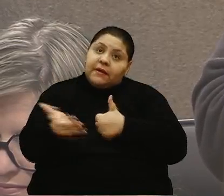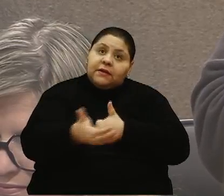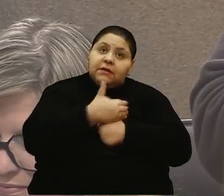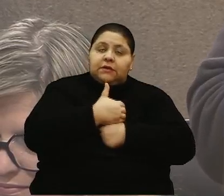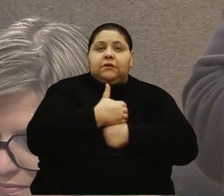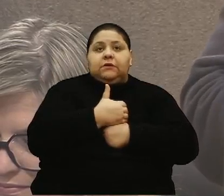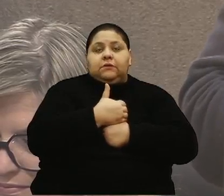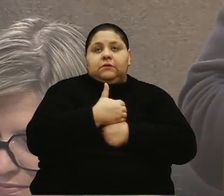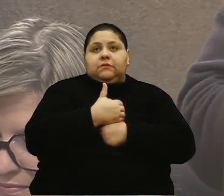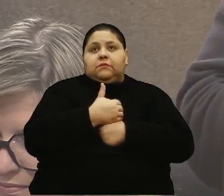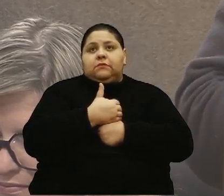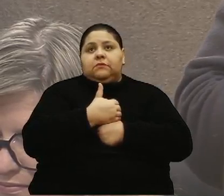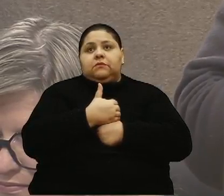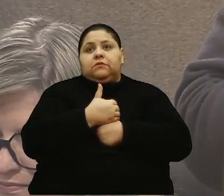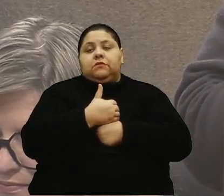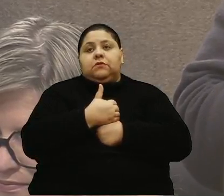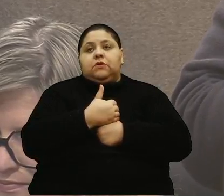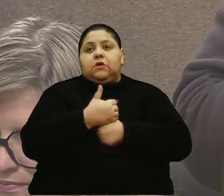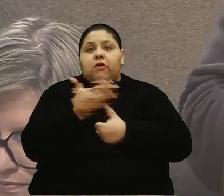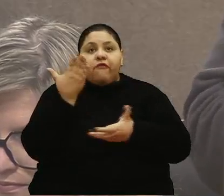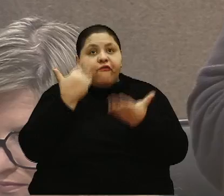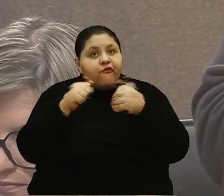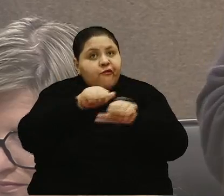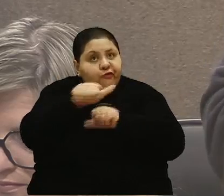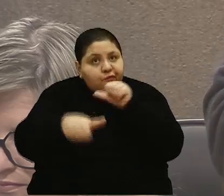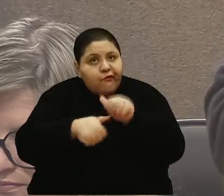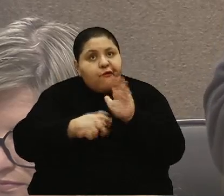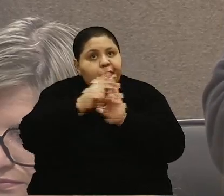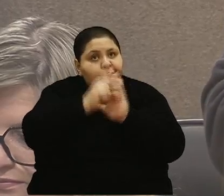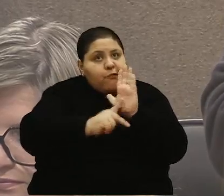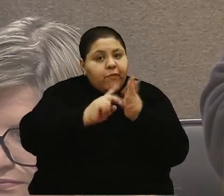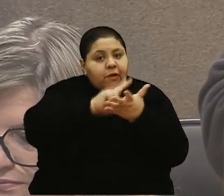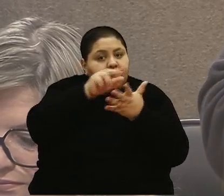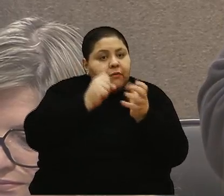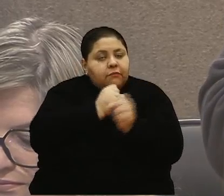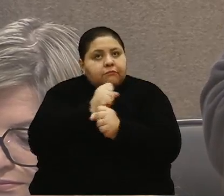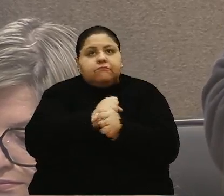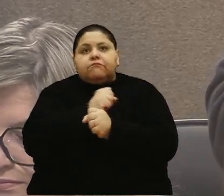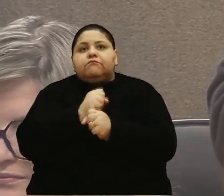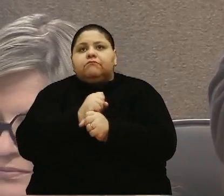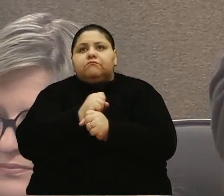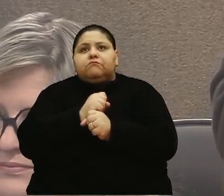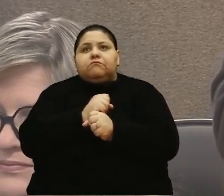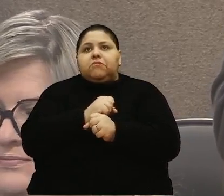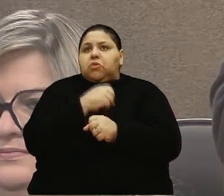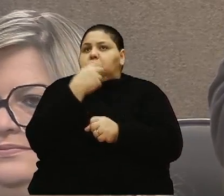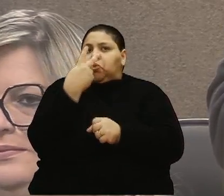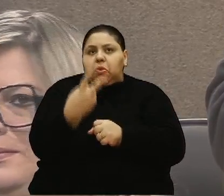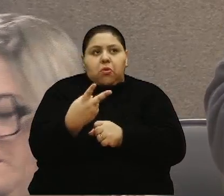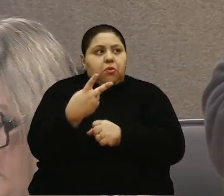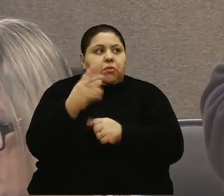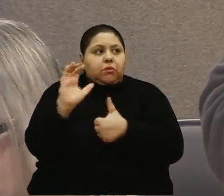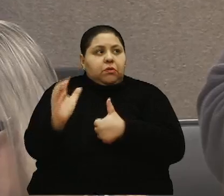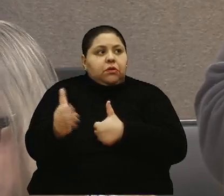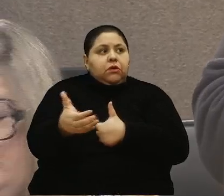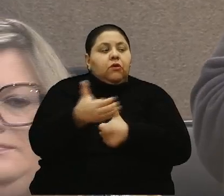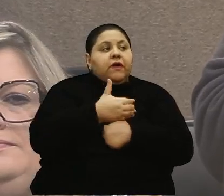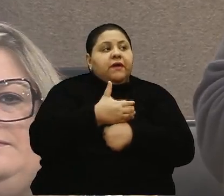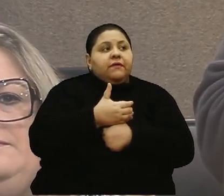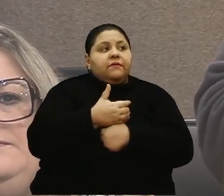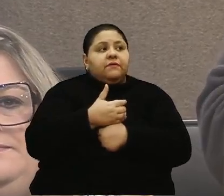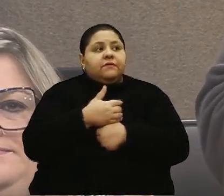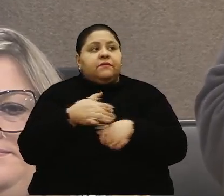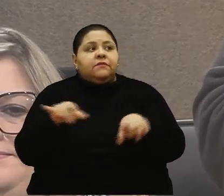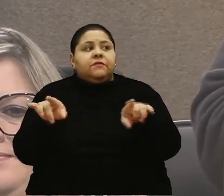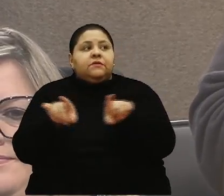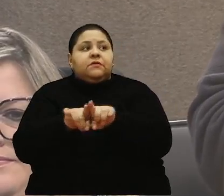conselheiras tutelares. Vamos alterar o plano plurianual, né? Nem que seja 2 conselheiros a mais,